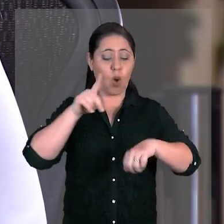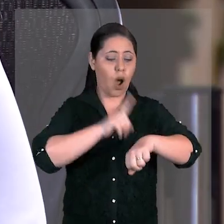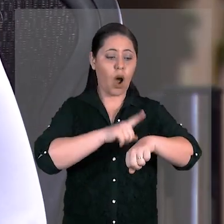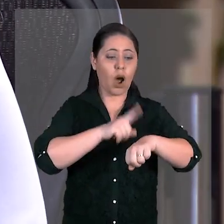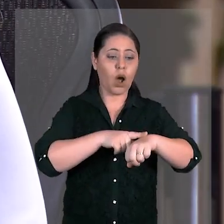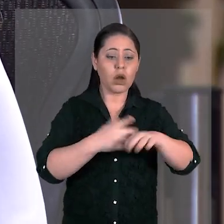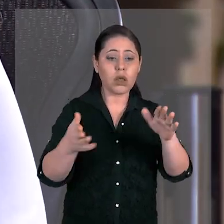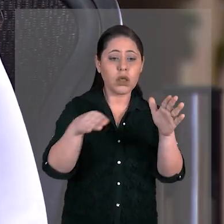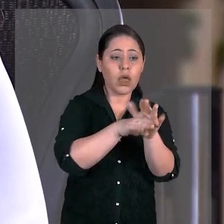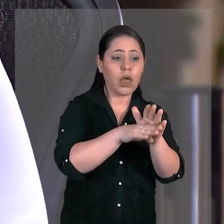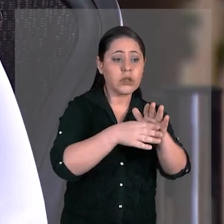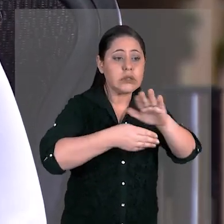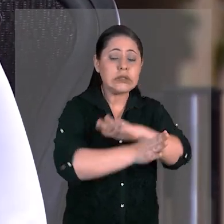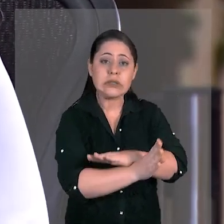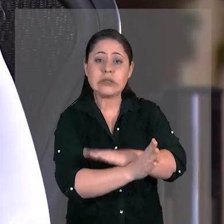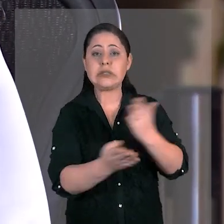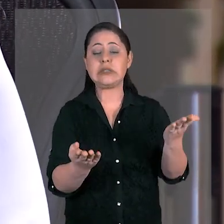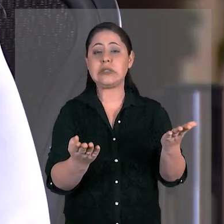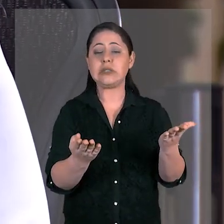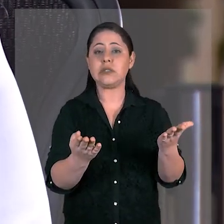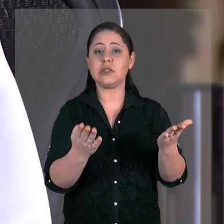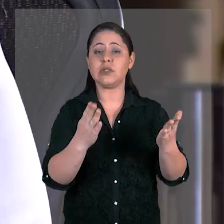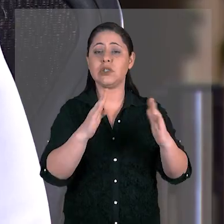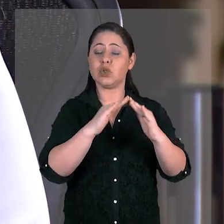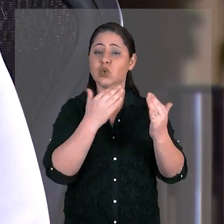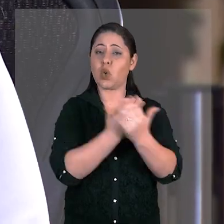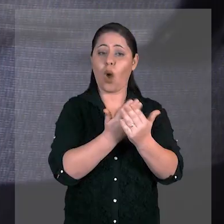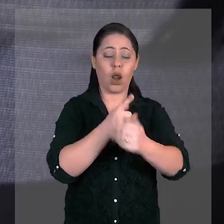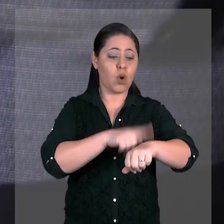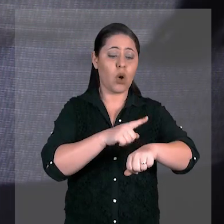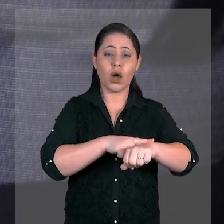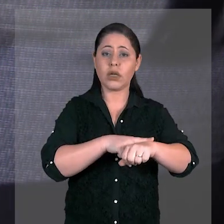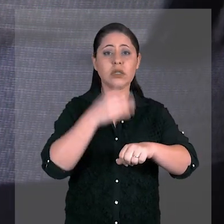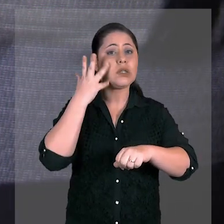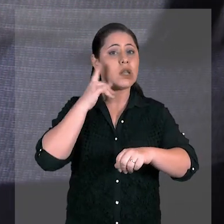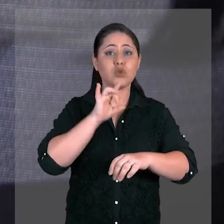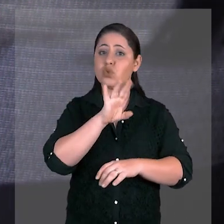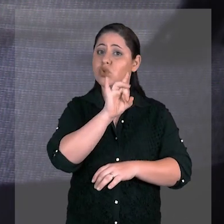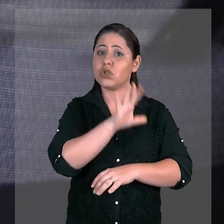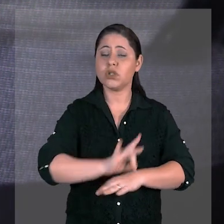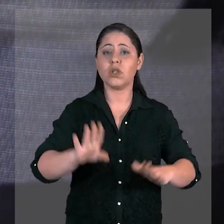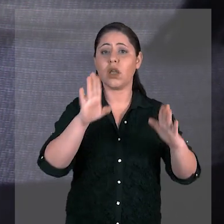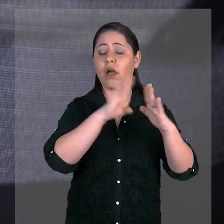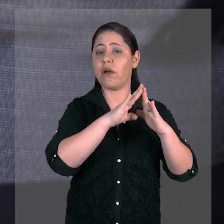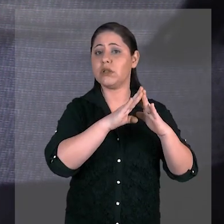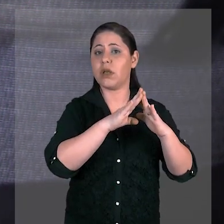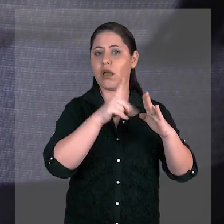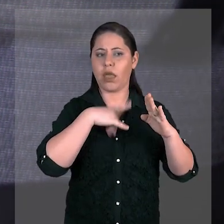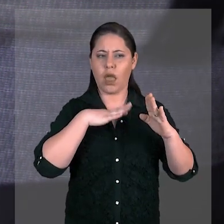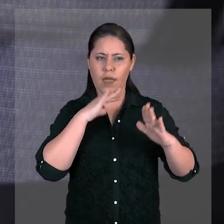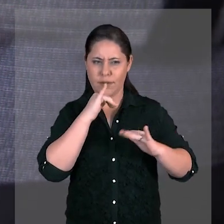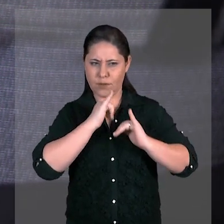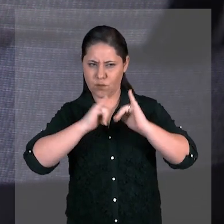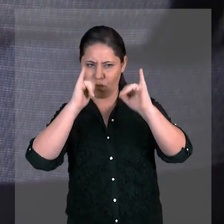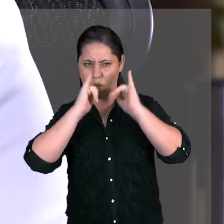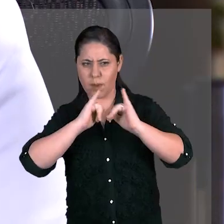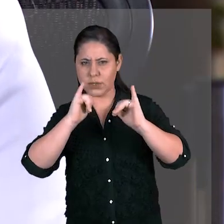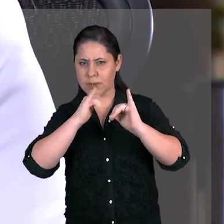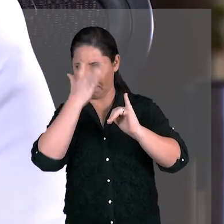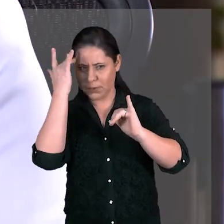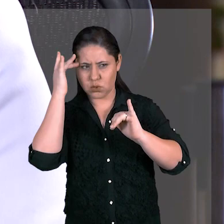da escola, se a criança está sozinha ou não. Isso é uma informação tamanha para quem está acessando ali, por exemplo, uma rede